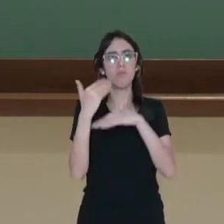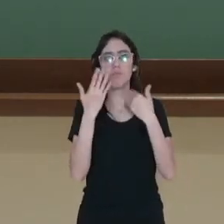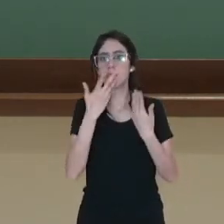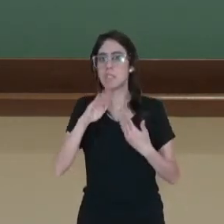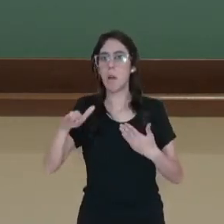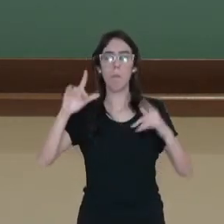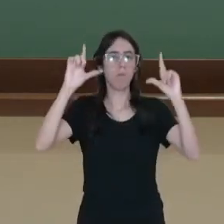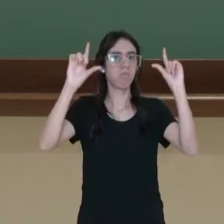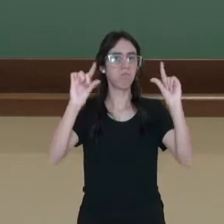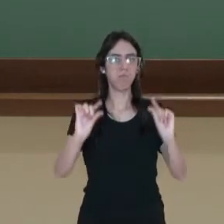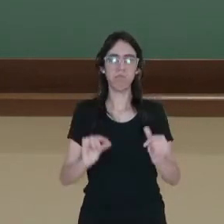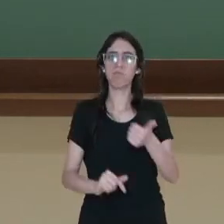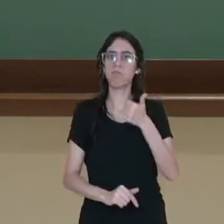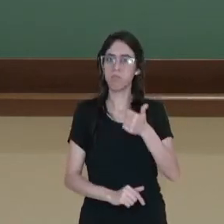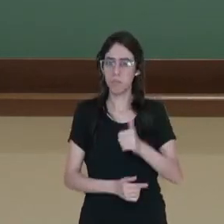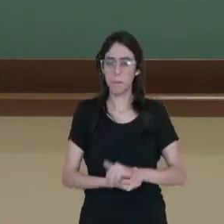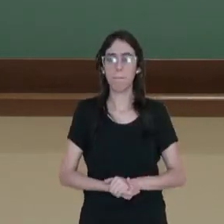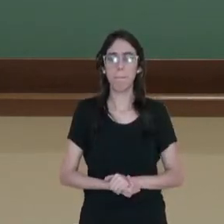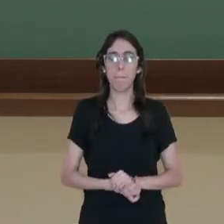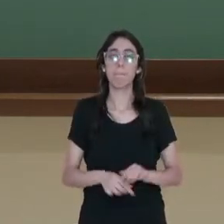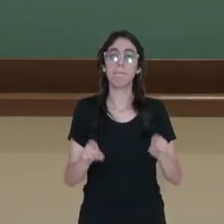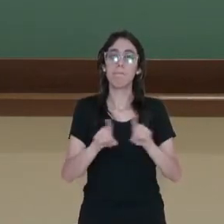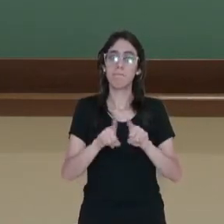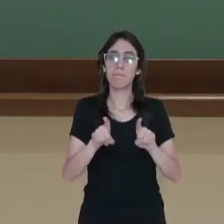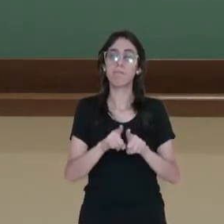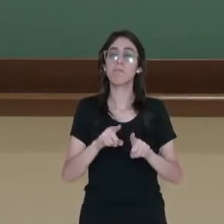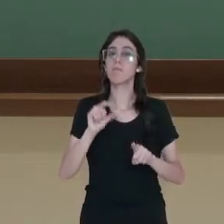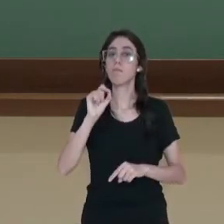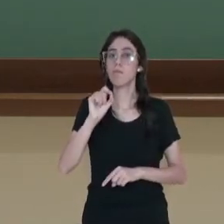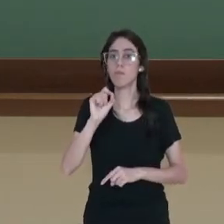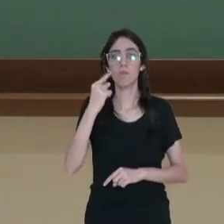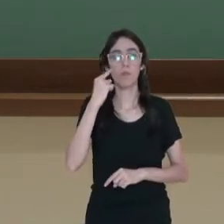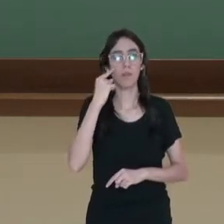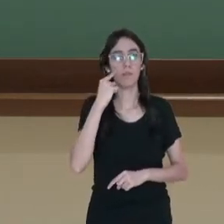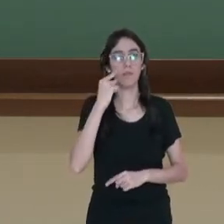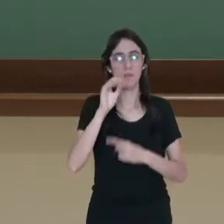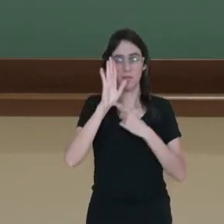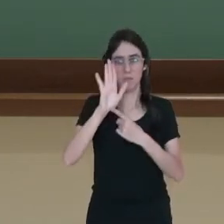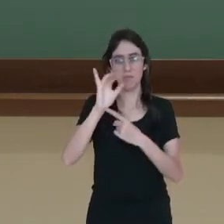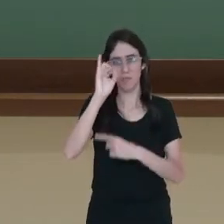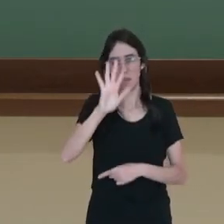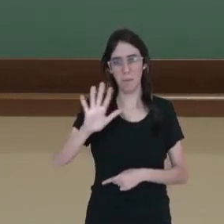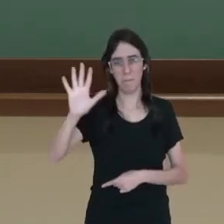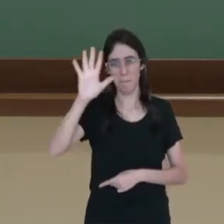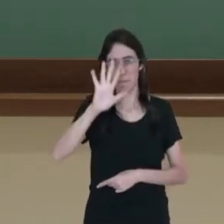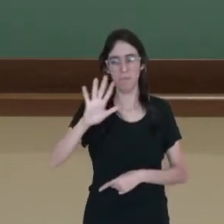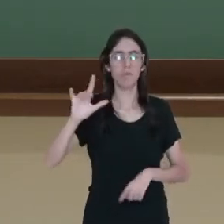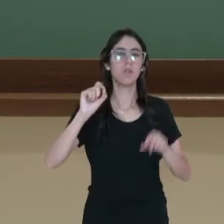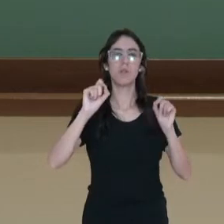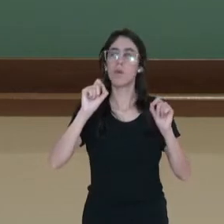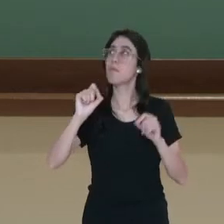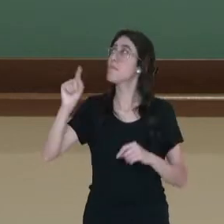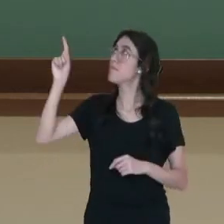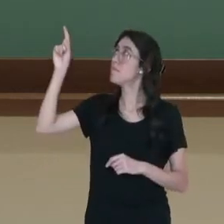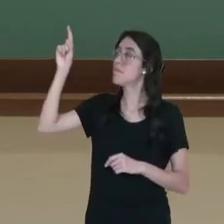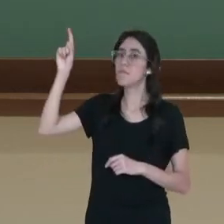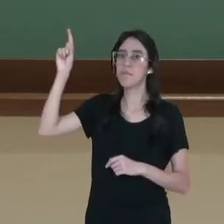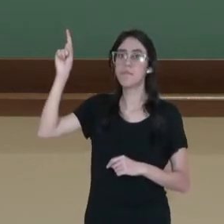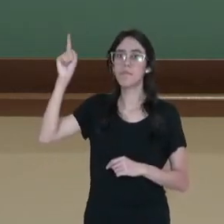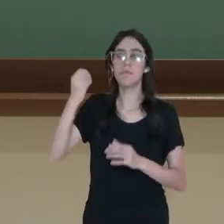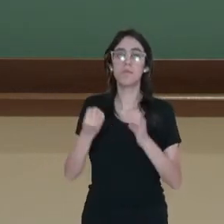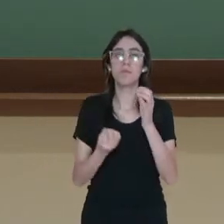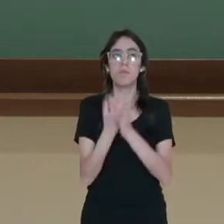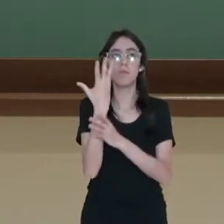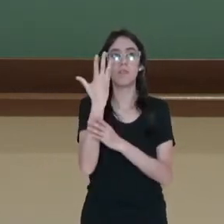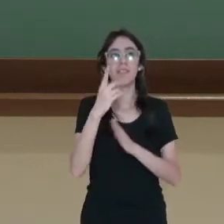de mortalidade infantil. Além disso, o destaque, como a imagem mesmo mostra para você, a aprovação da chamada Lei